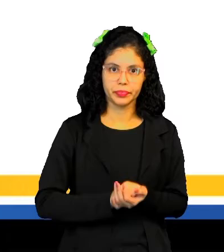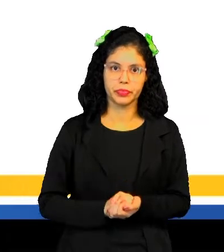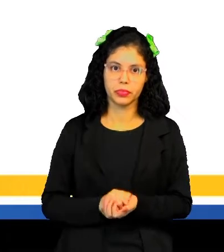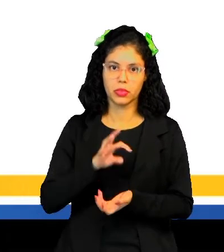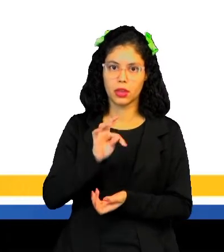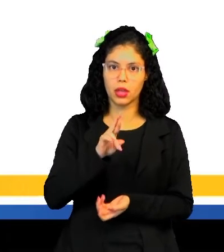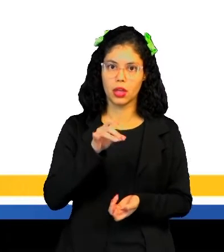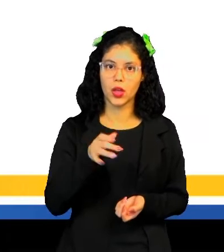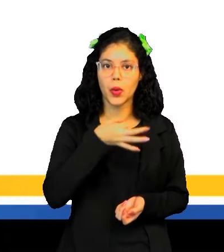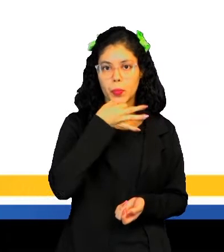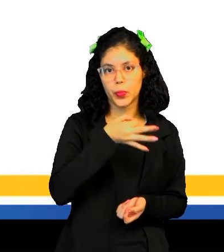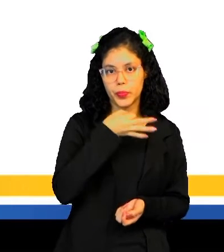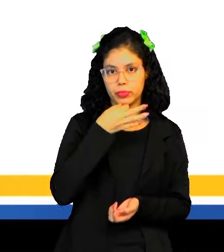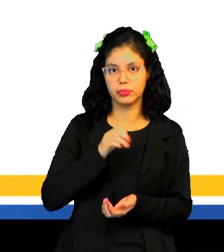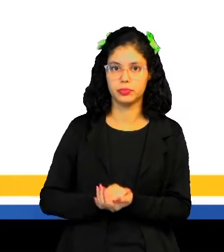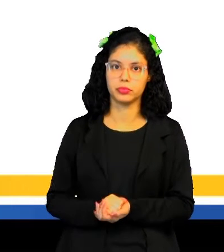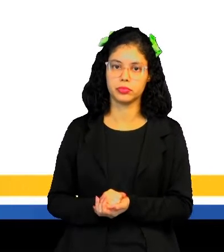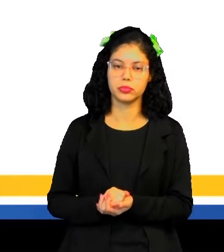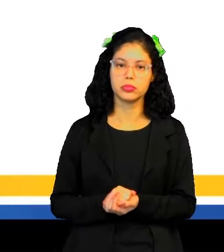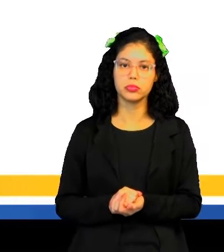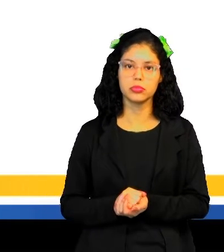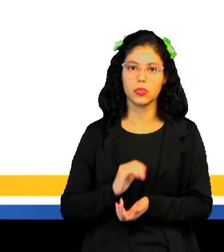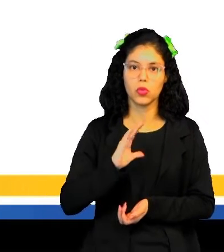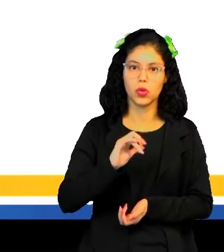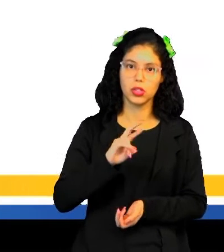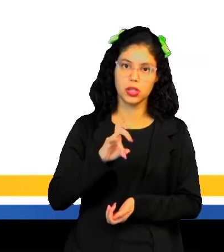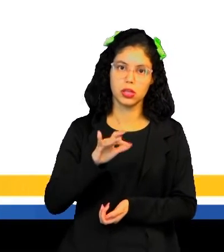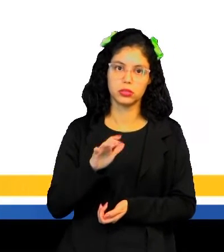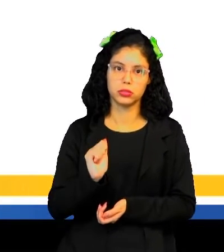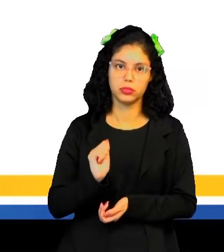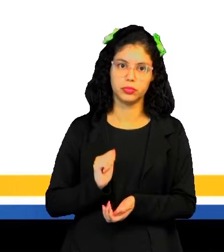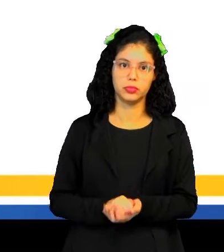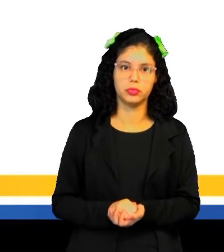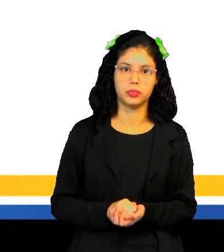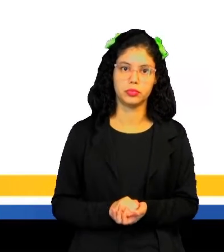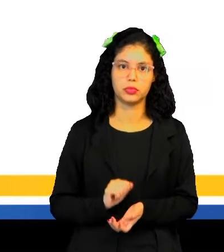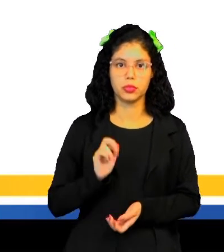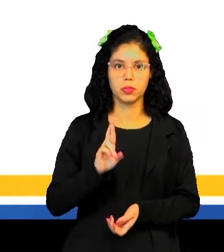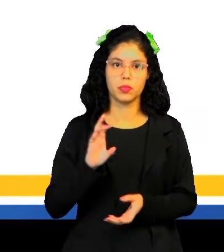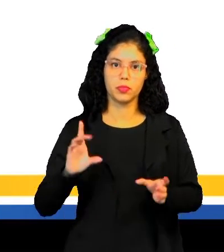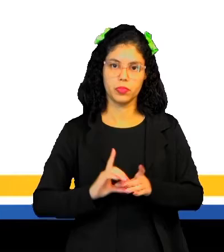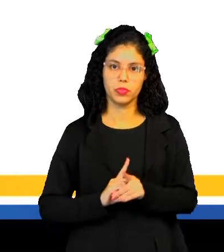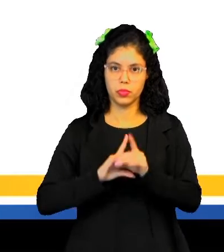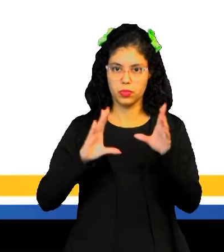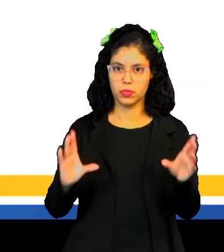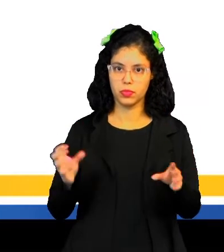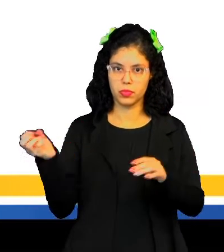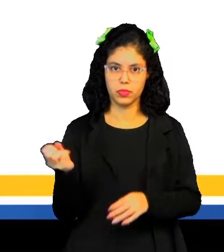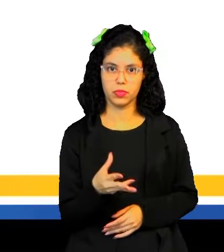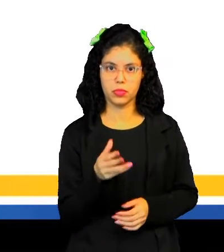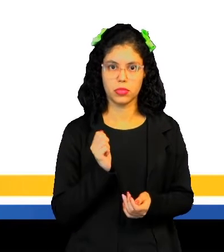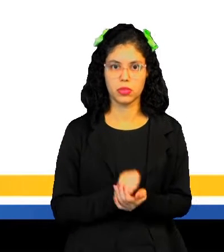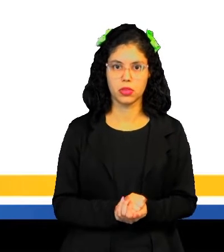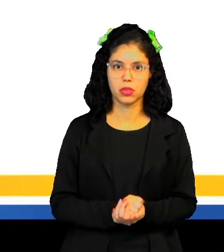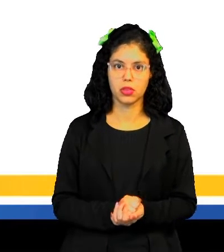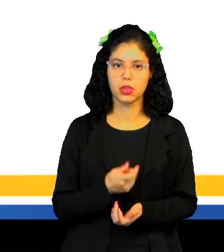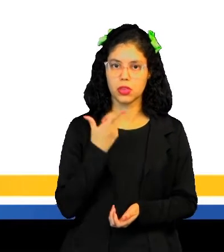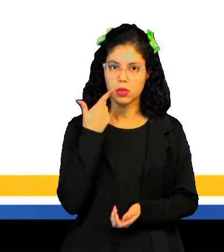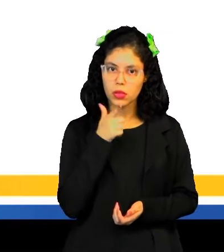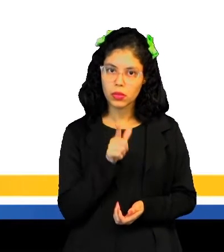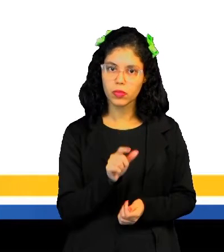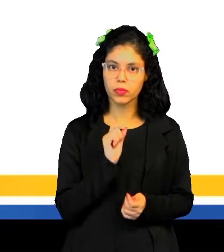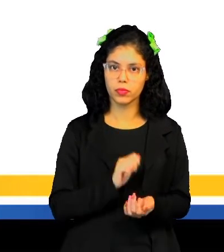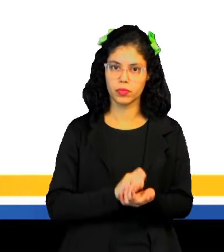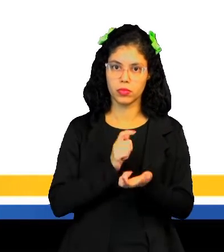o Tancredo Neves optou por uma via de conciliação, né, que a redemocratização acontece de forma negociada